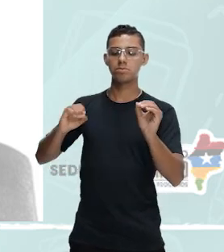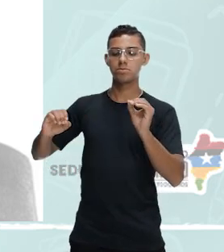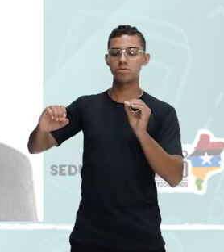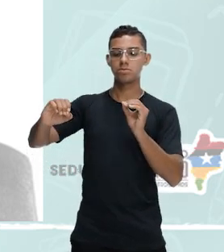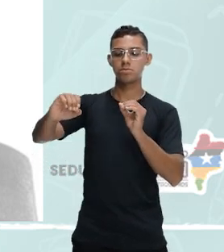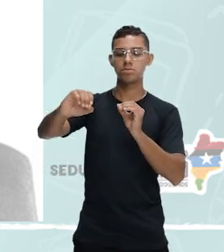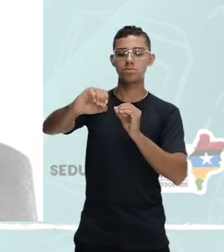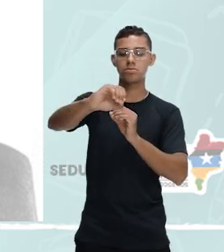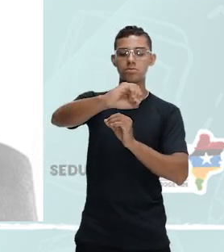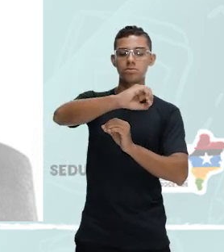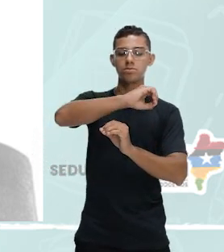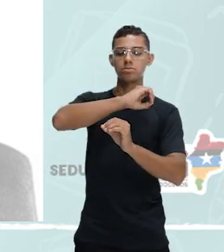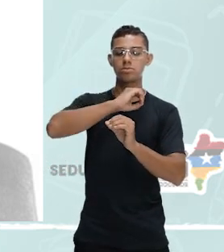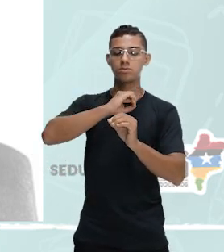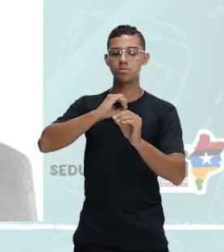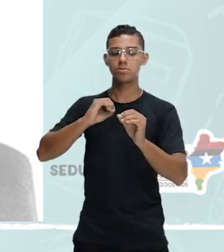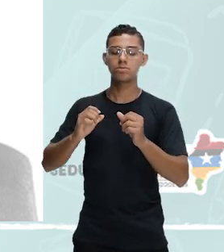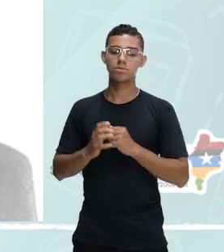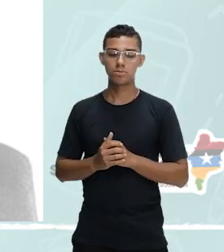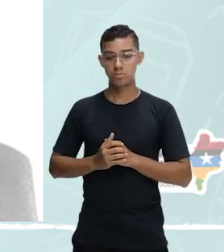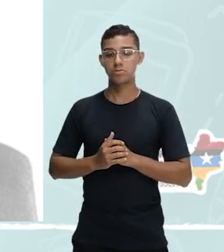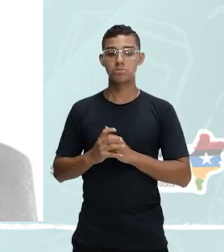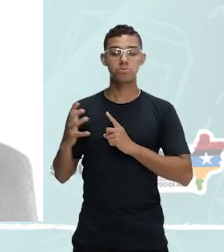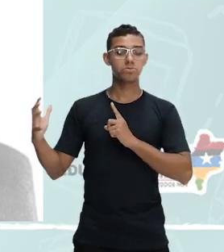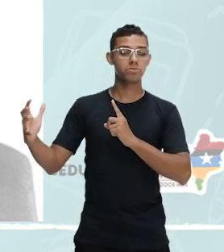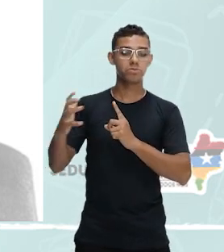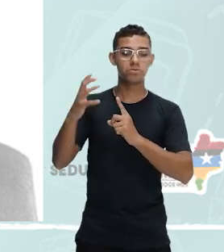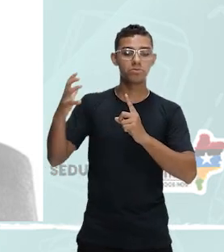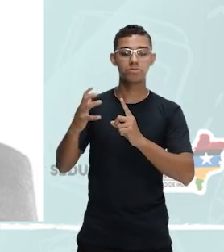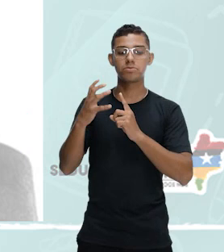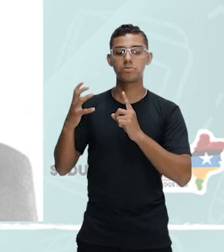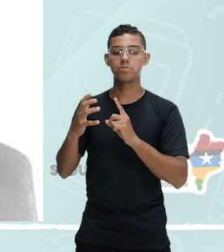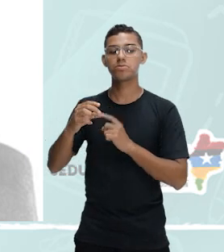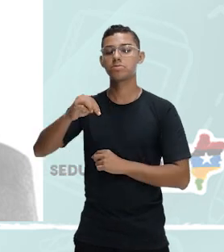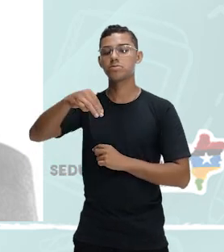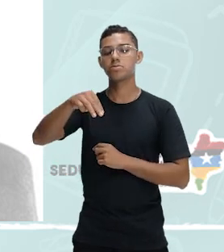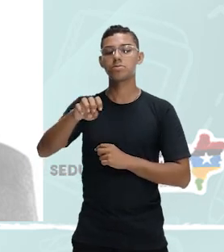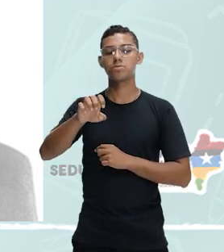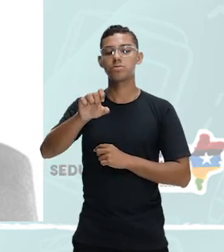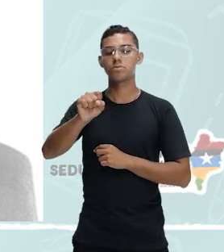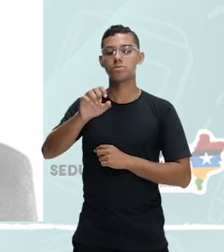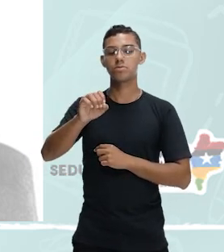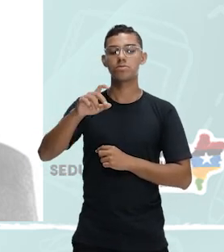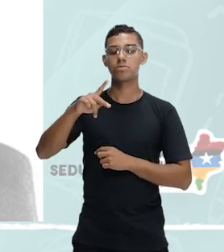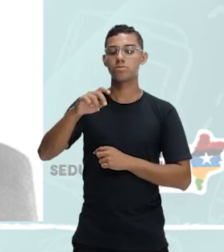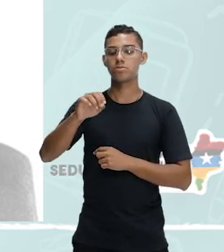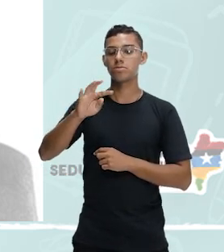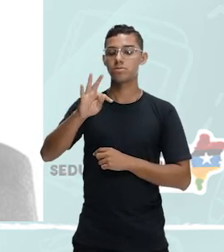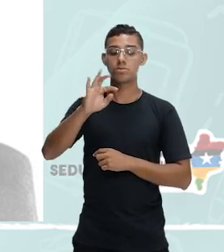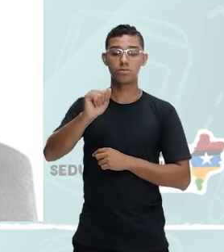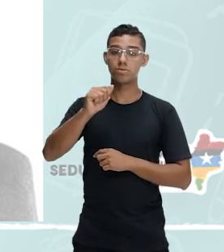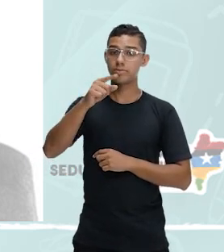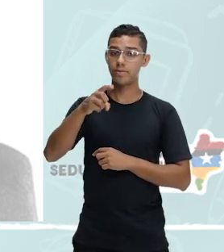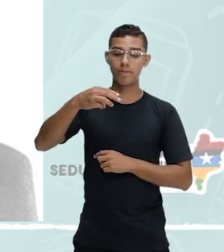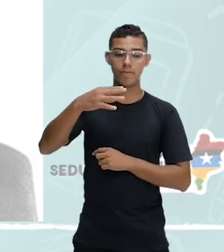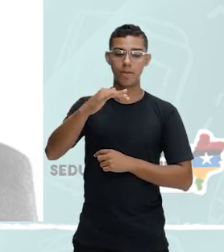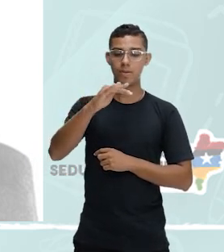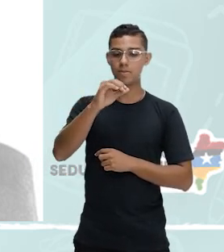Forte influência dos mesopotâmicos e egípcios. Okay? Mesopotâmicos e egípcios aí que vêm